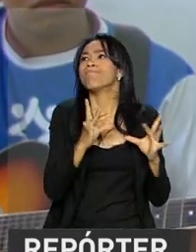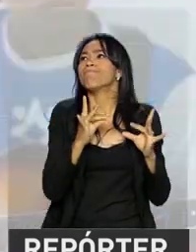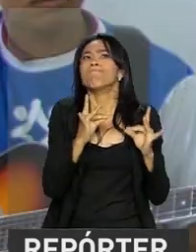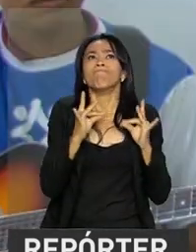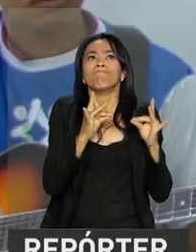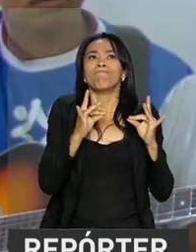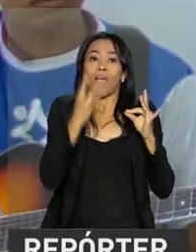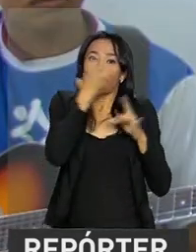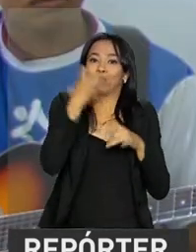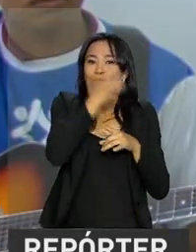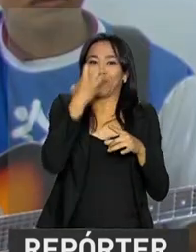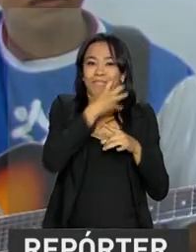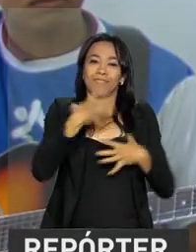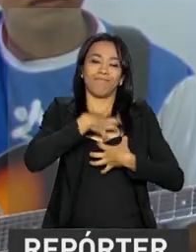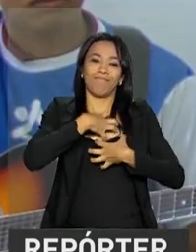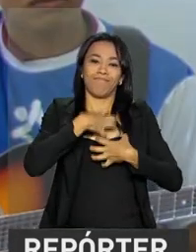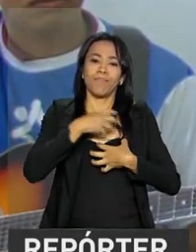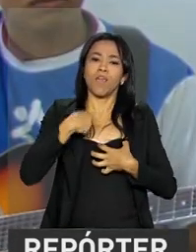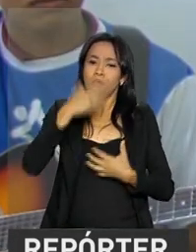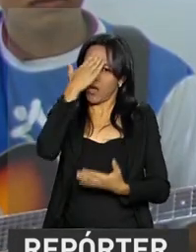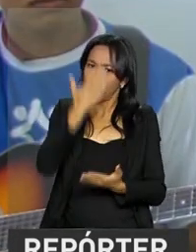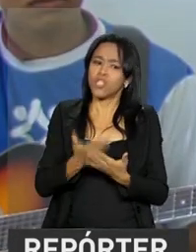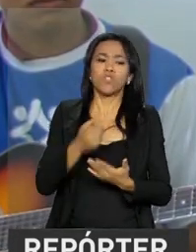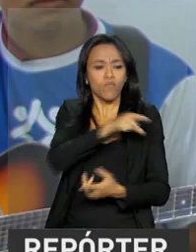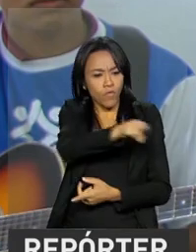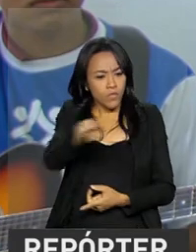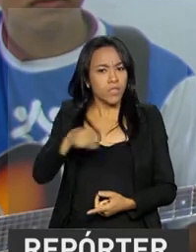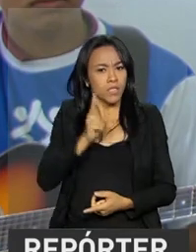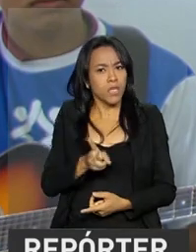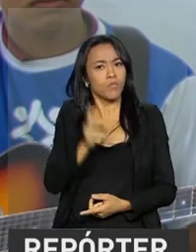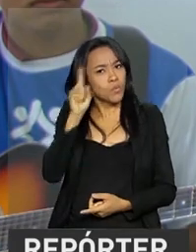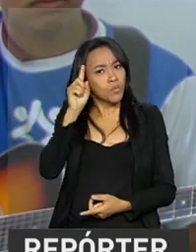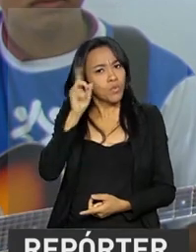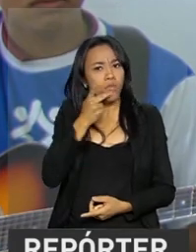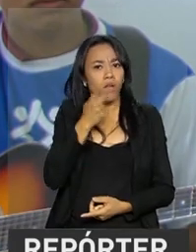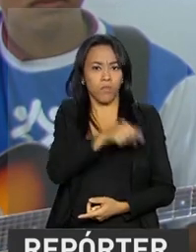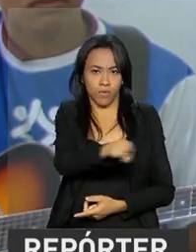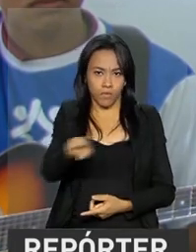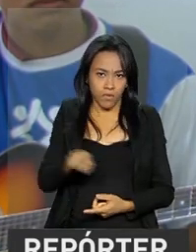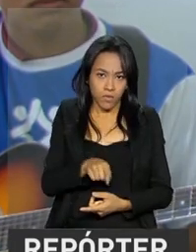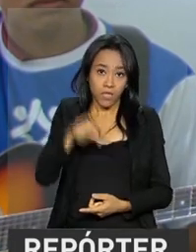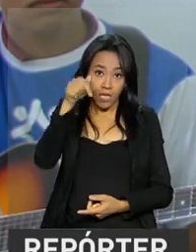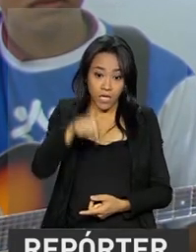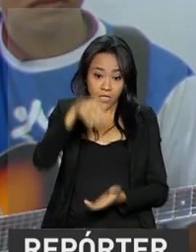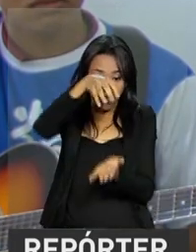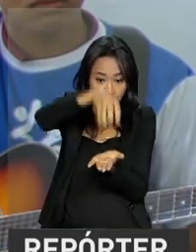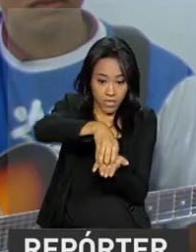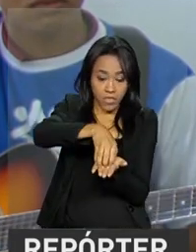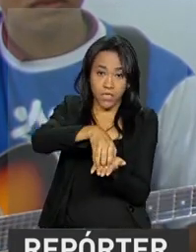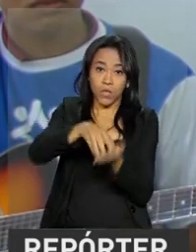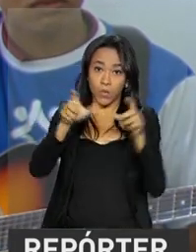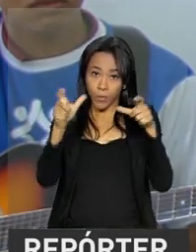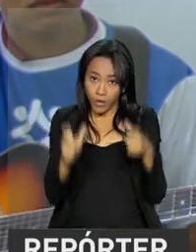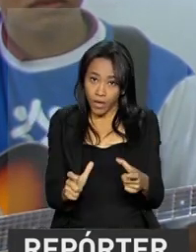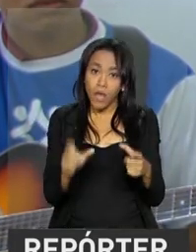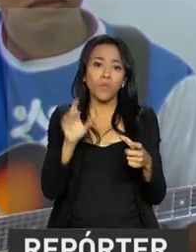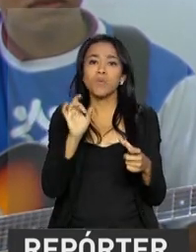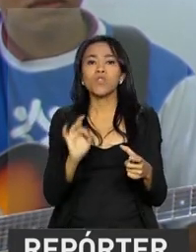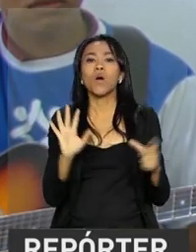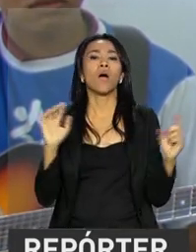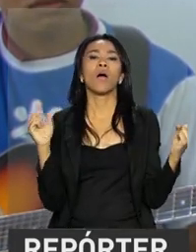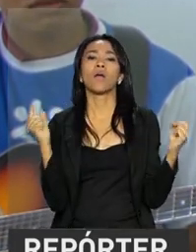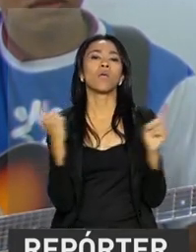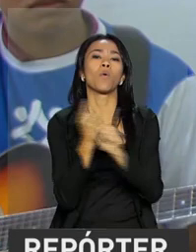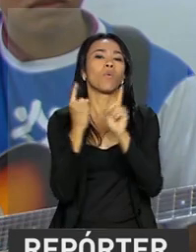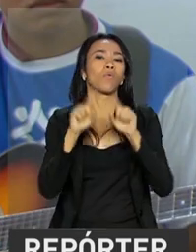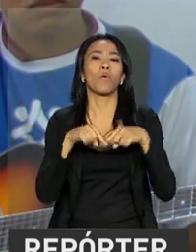à música. Todas as vezes eu falo para eles que eu acredito neles, porque eu acredito que o Centro de Juventude, ele não é só um lugar para a gente se reunir,